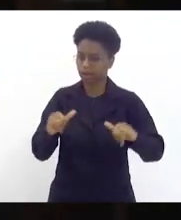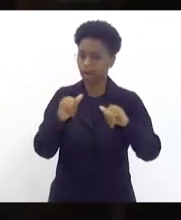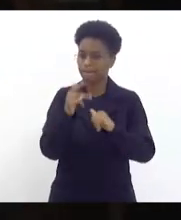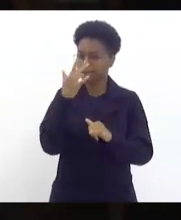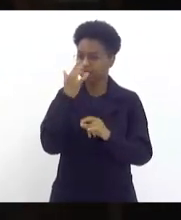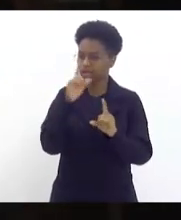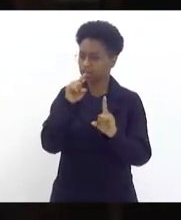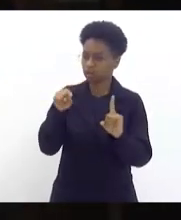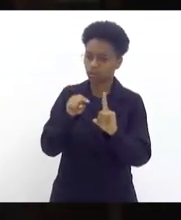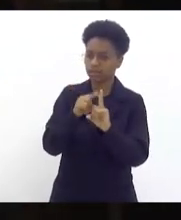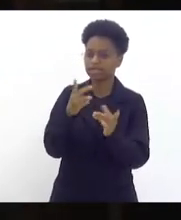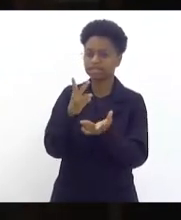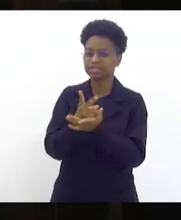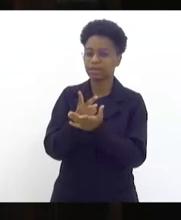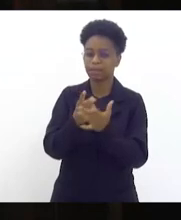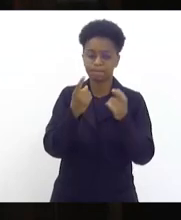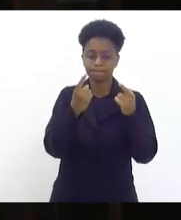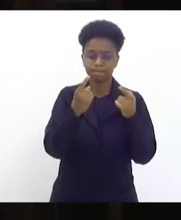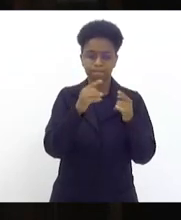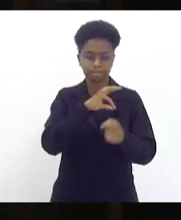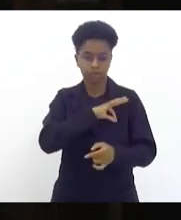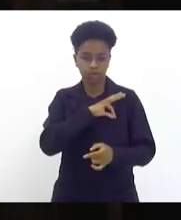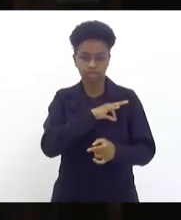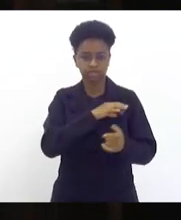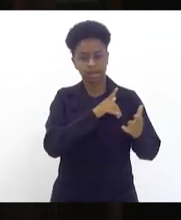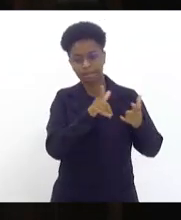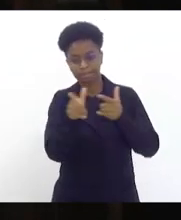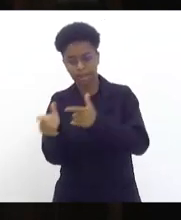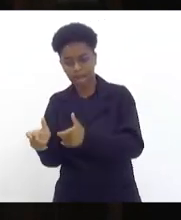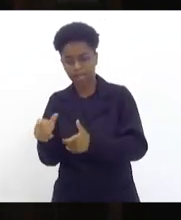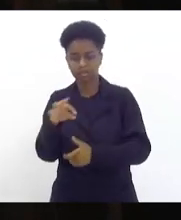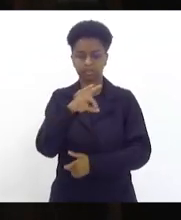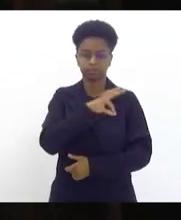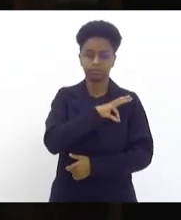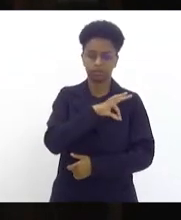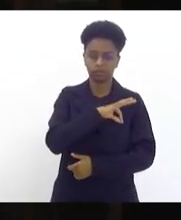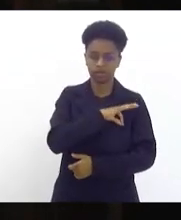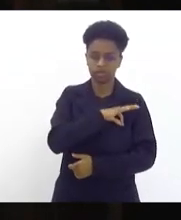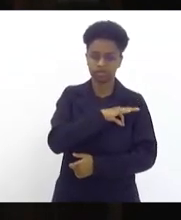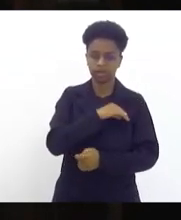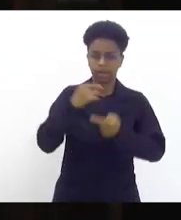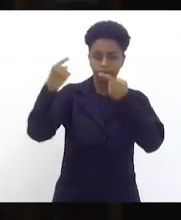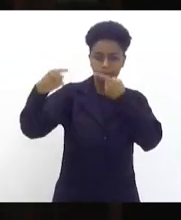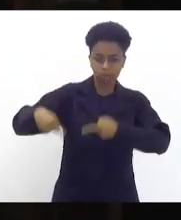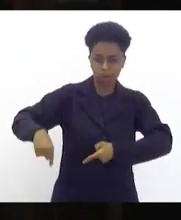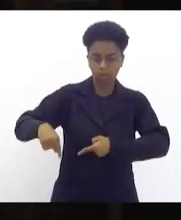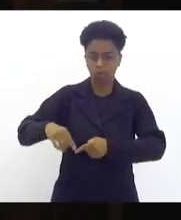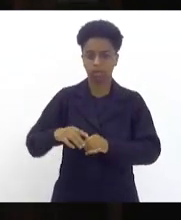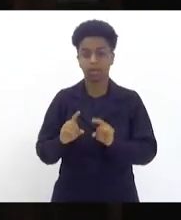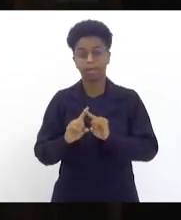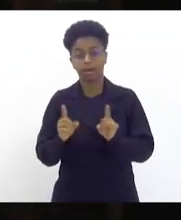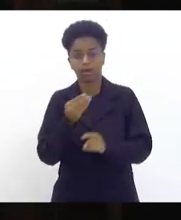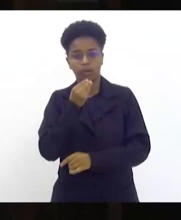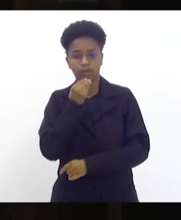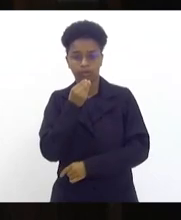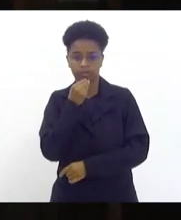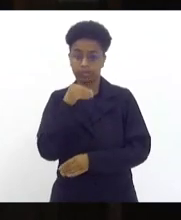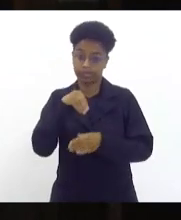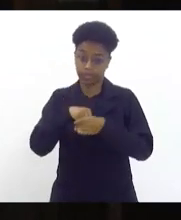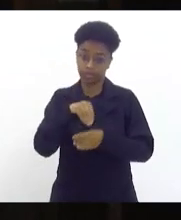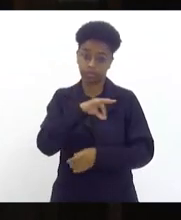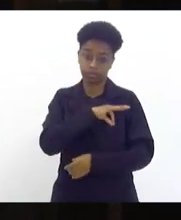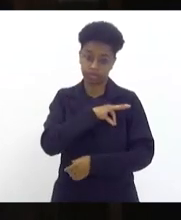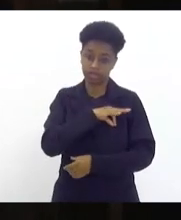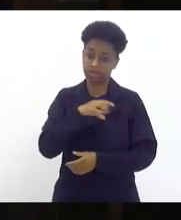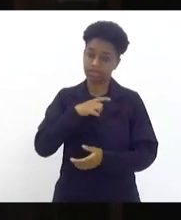colocar sempre a polícia a polícia que mata a polícia que enfrenta e obviamente que dentro da polícia